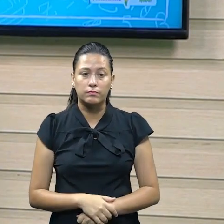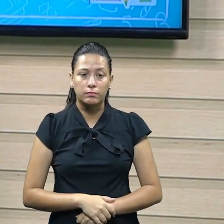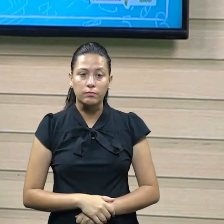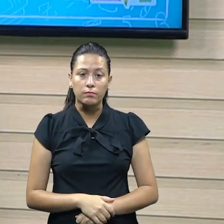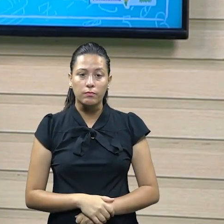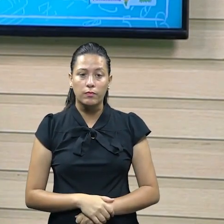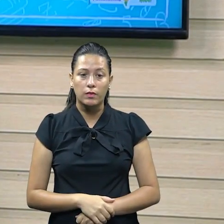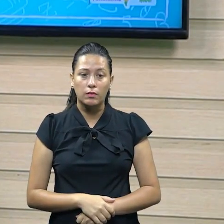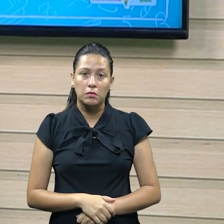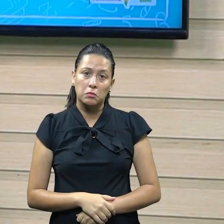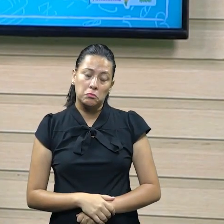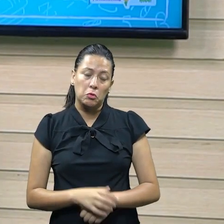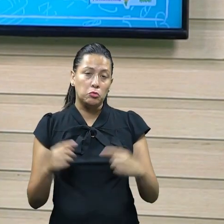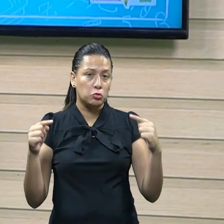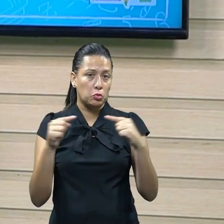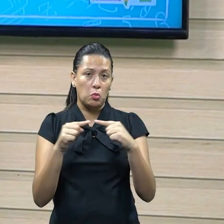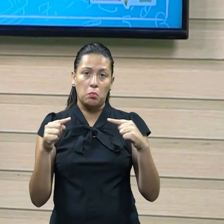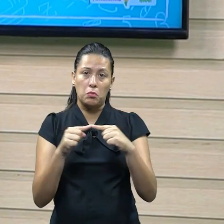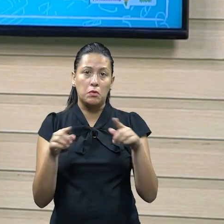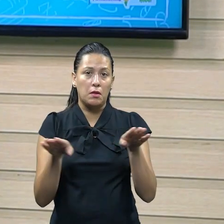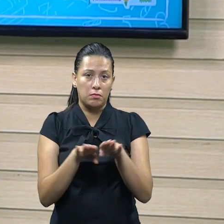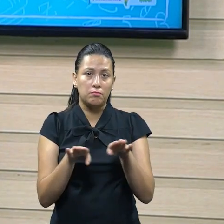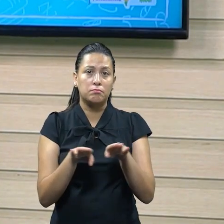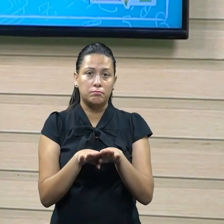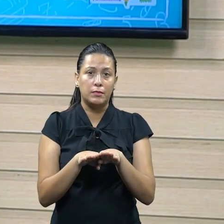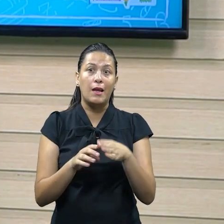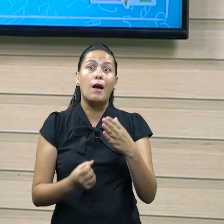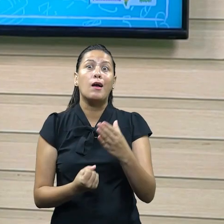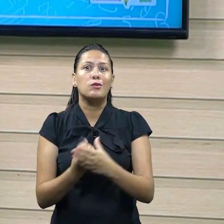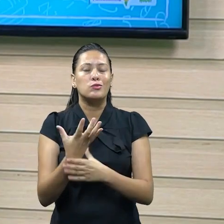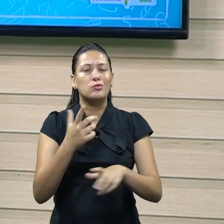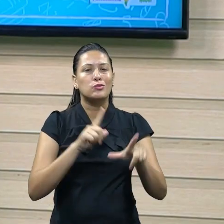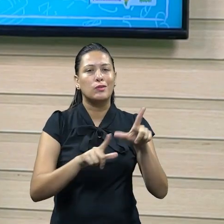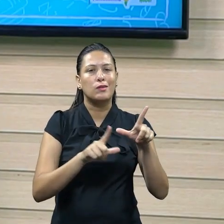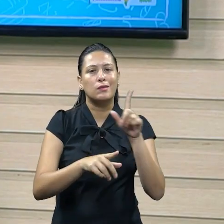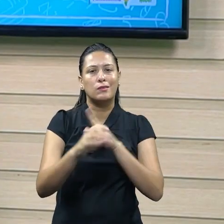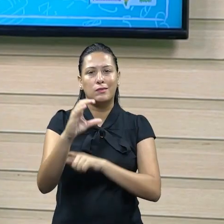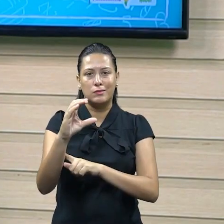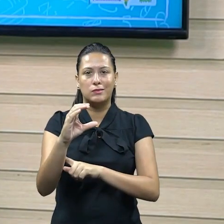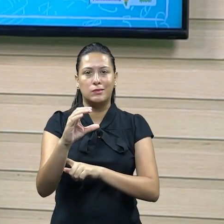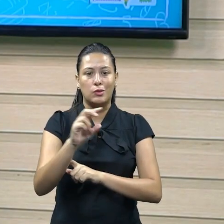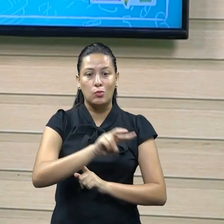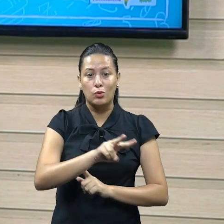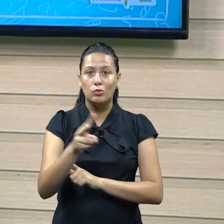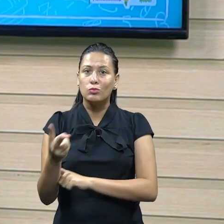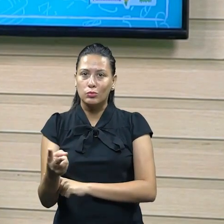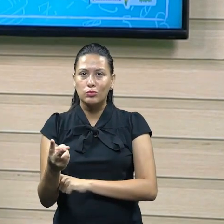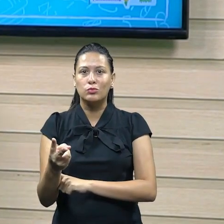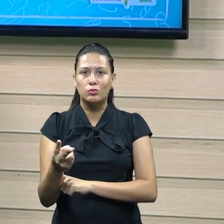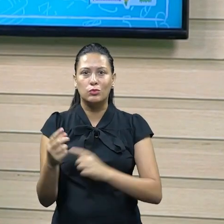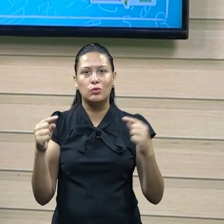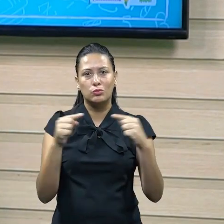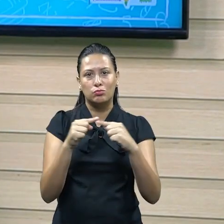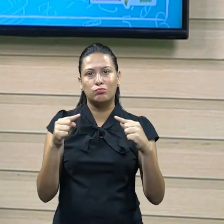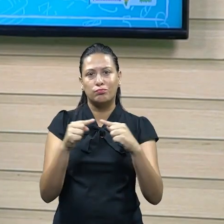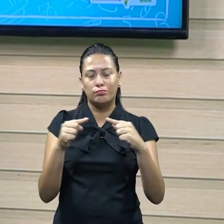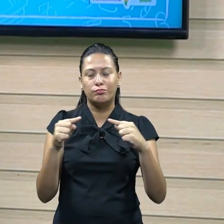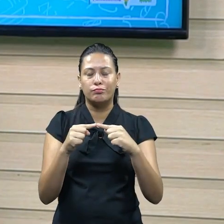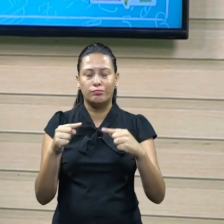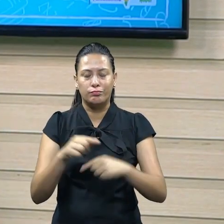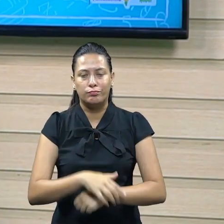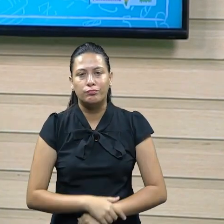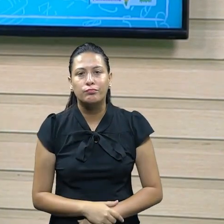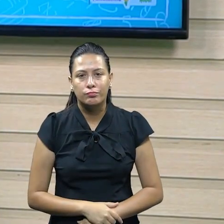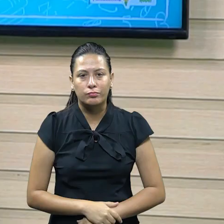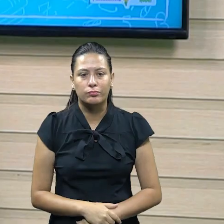também combinados. E aí vem a letra C. Quando o neutro e o terra forem combinados, nós teremos essa letra